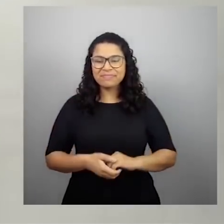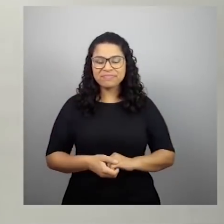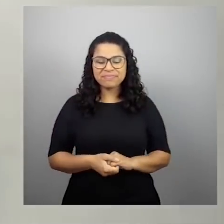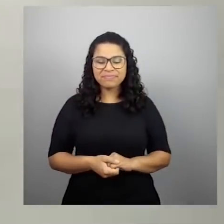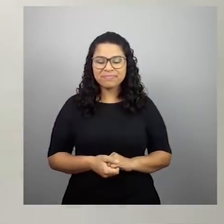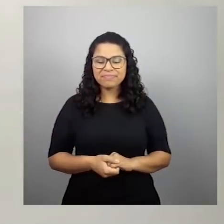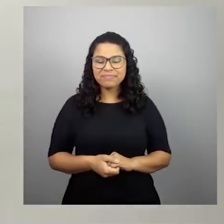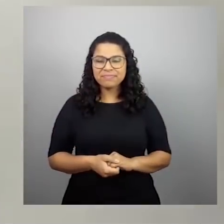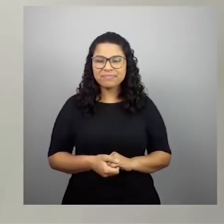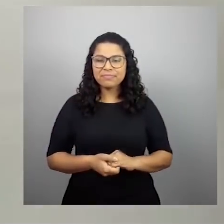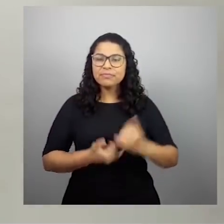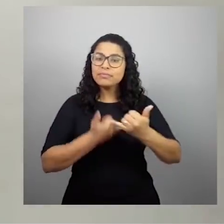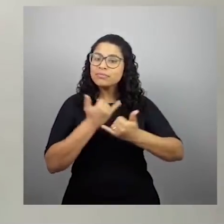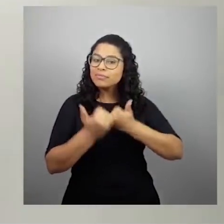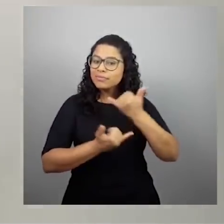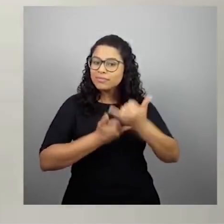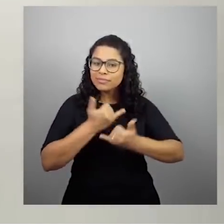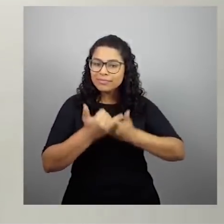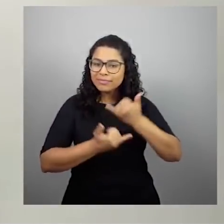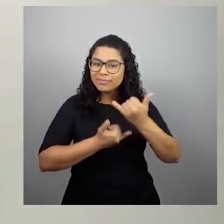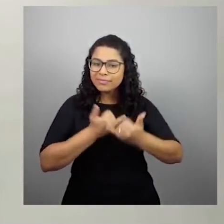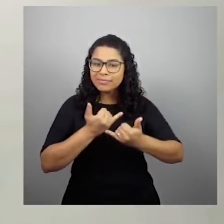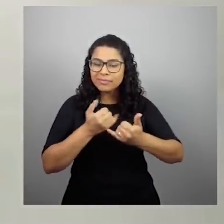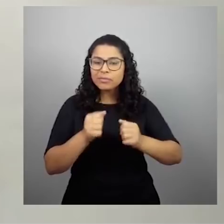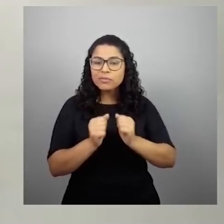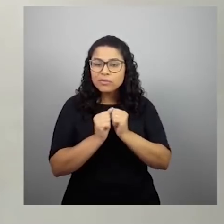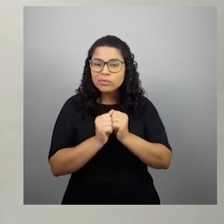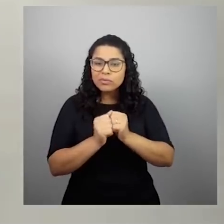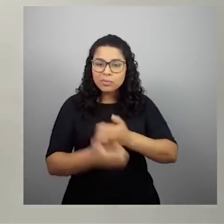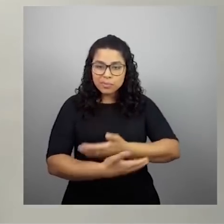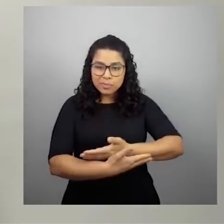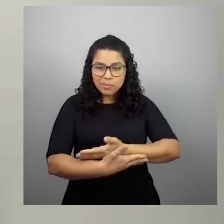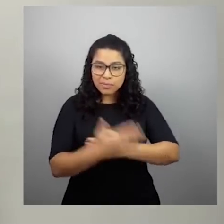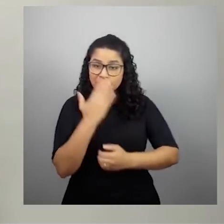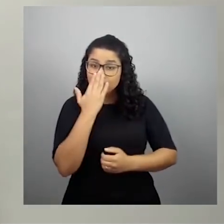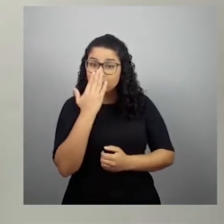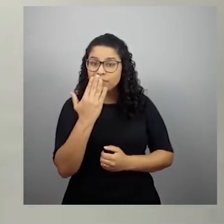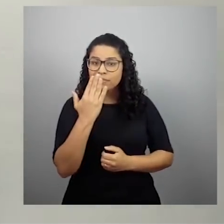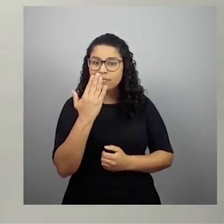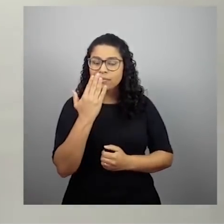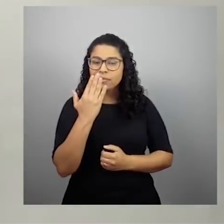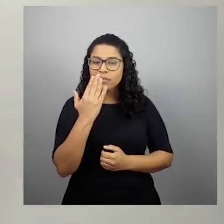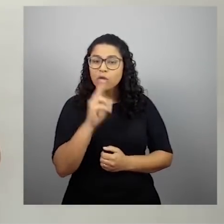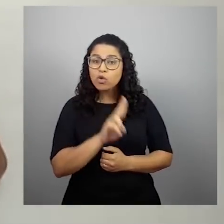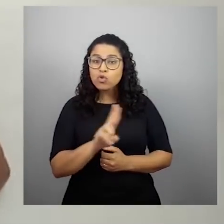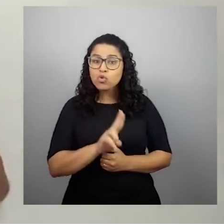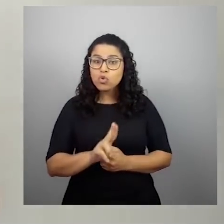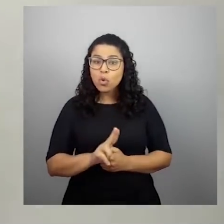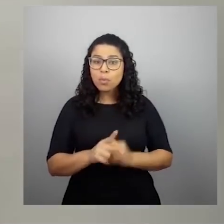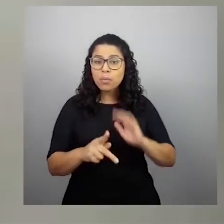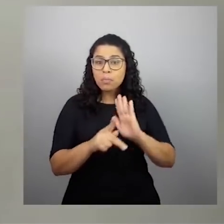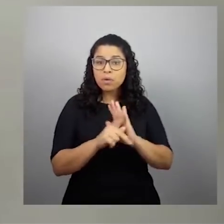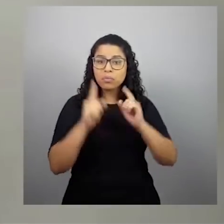ouvidos. Poderá brincar com o bebê de frente para o espelho, nomeando os órgãos do rosto.